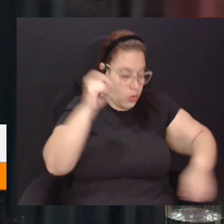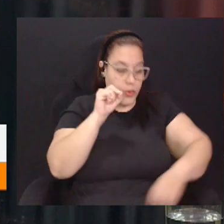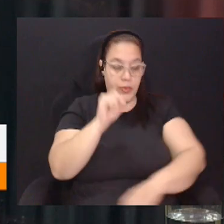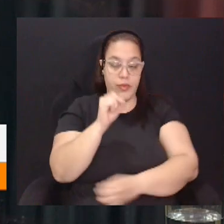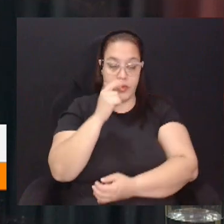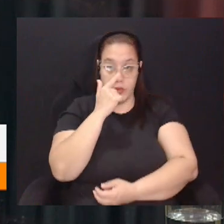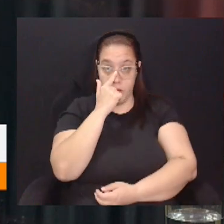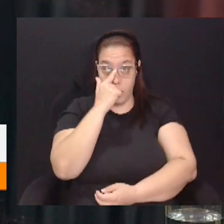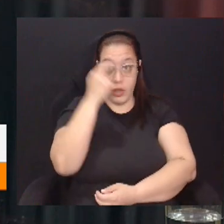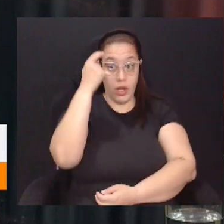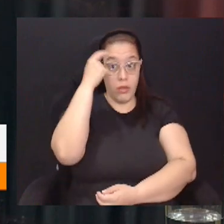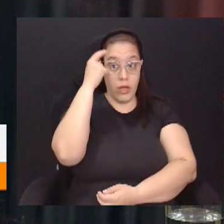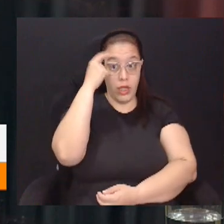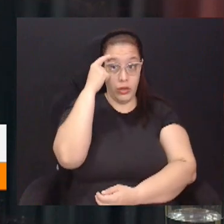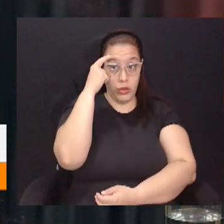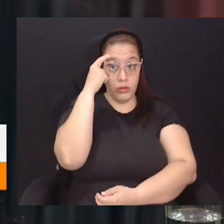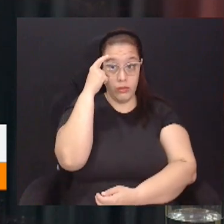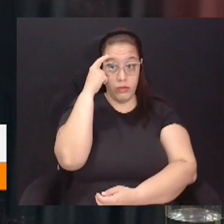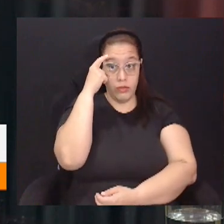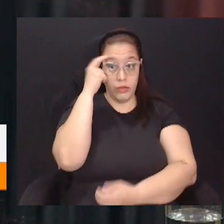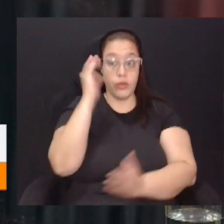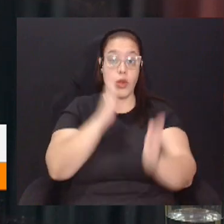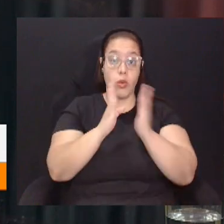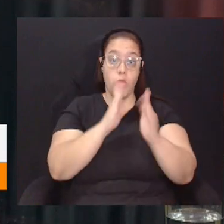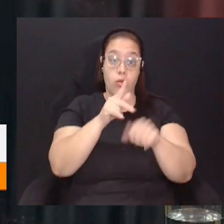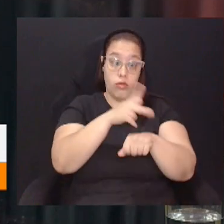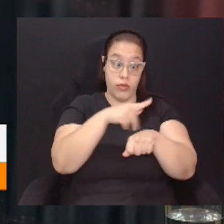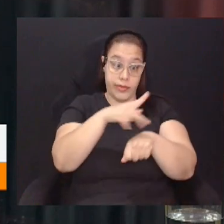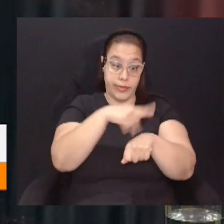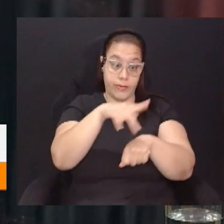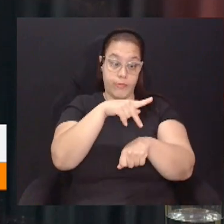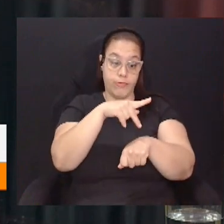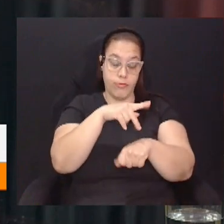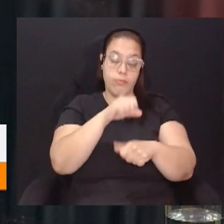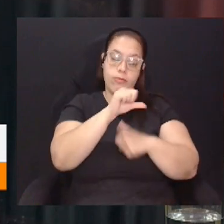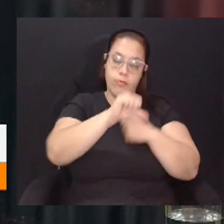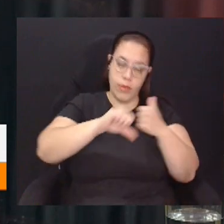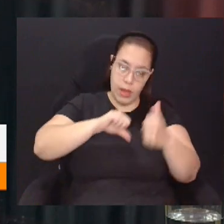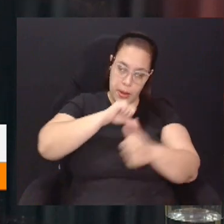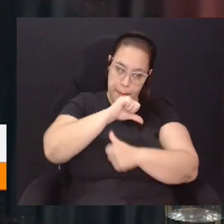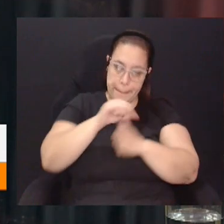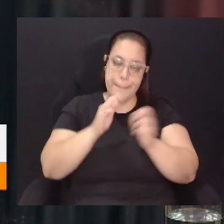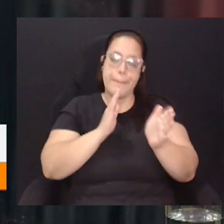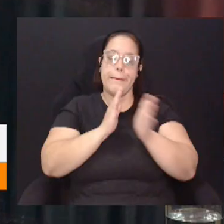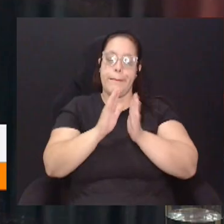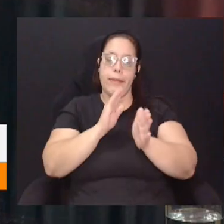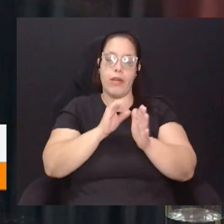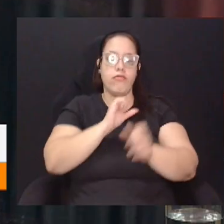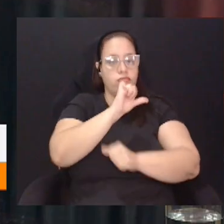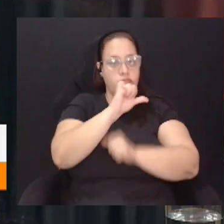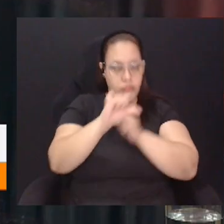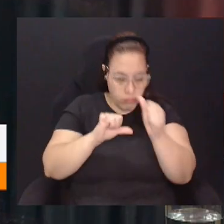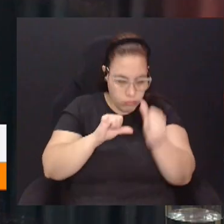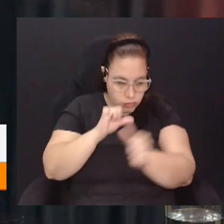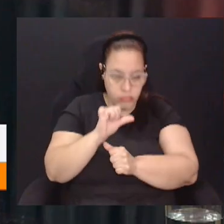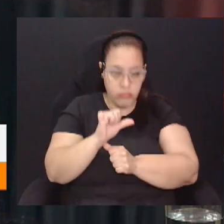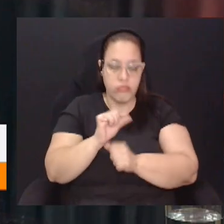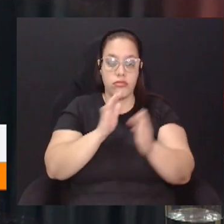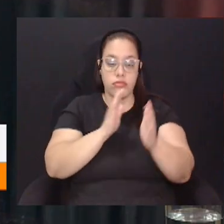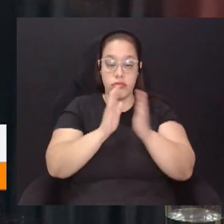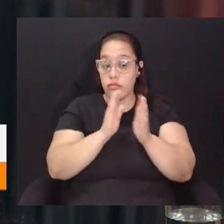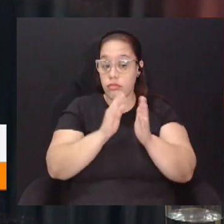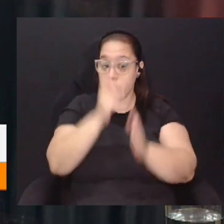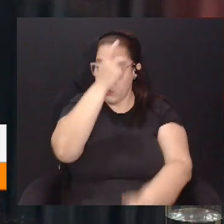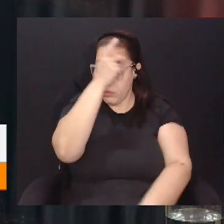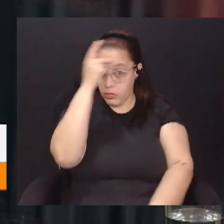né? O período da Páscoa é um período de renovação, é um período de transformação, é um período em que as pessoas estabelecem,